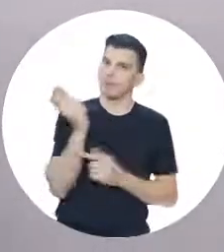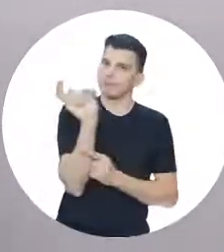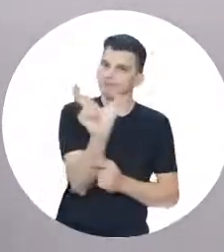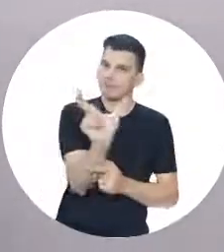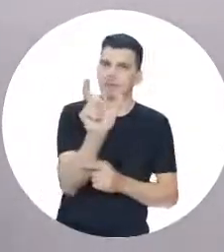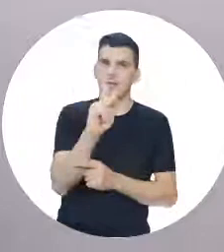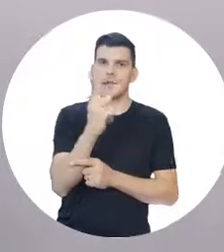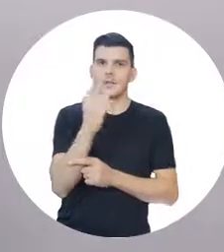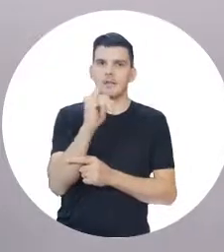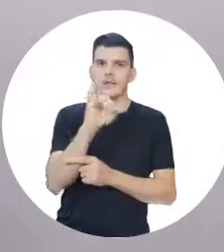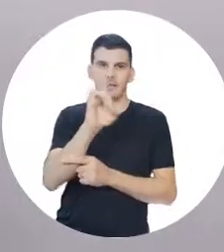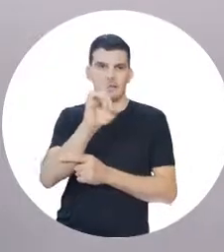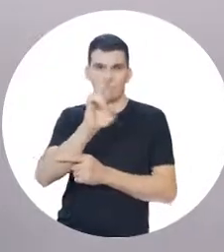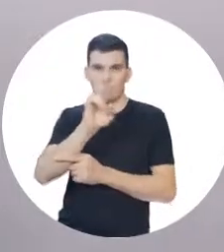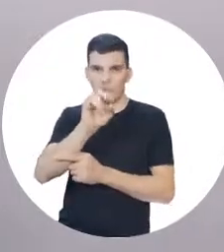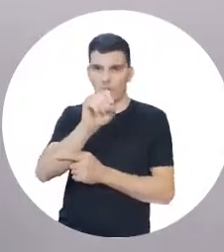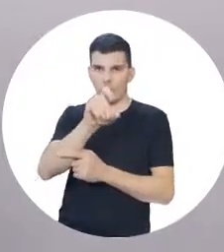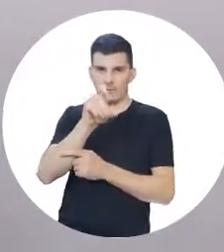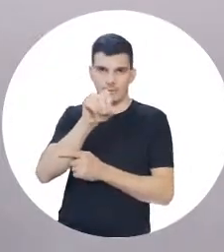Hidróxido